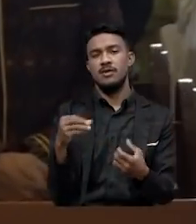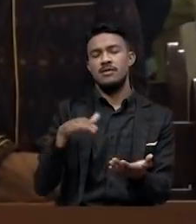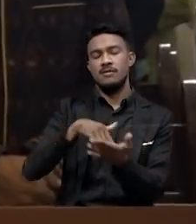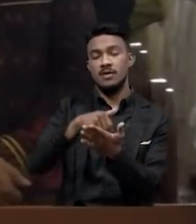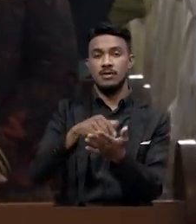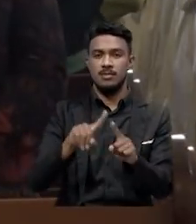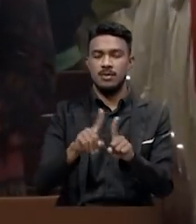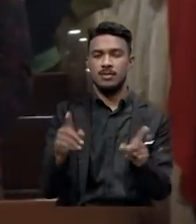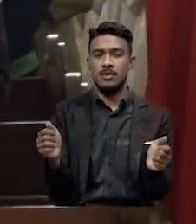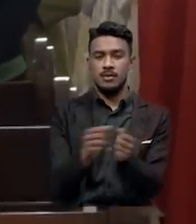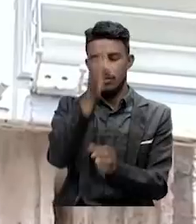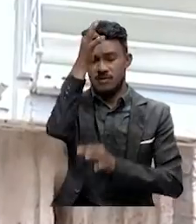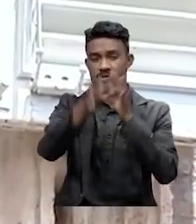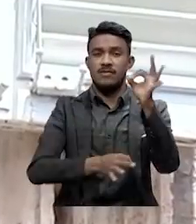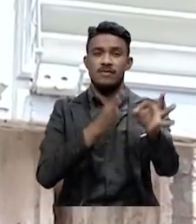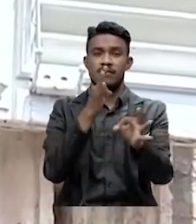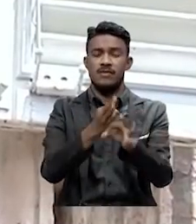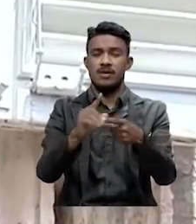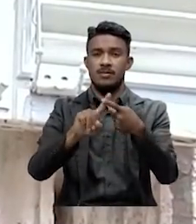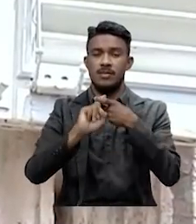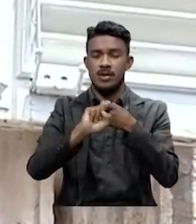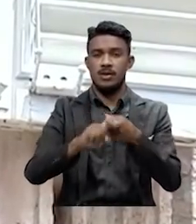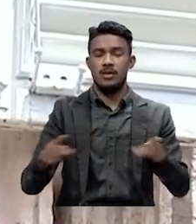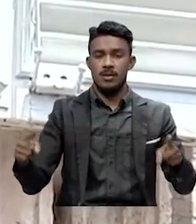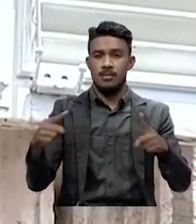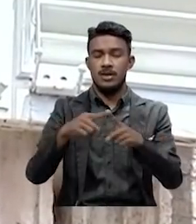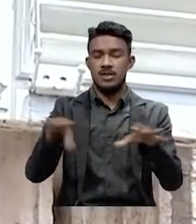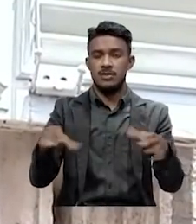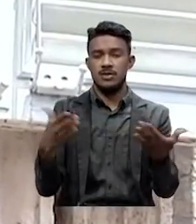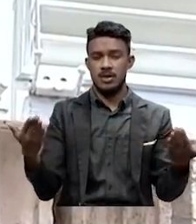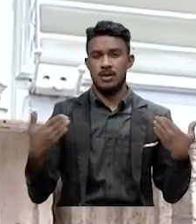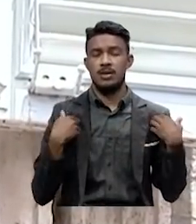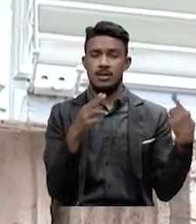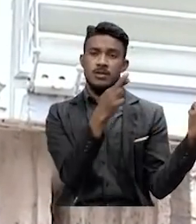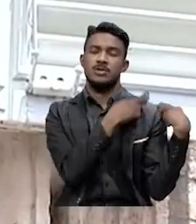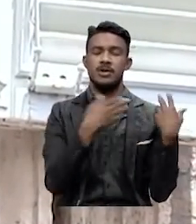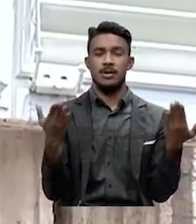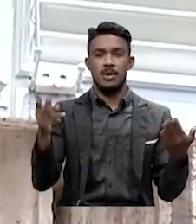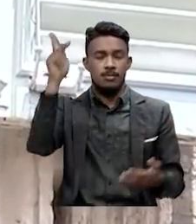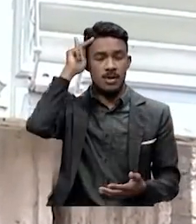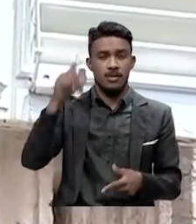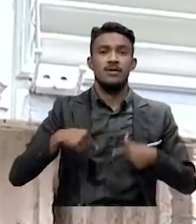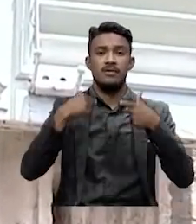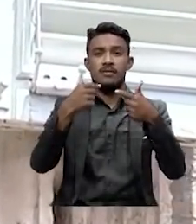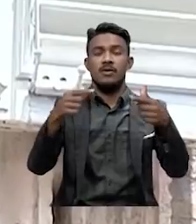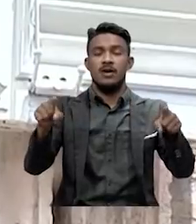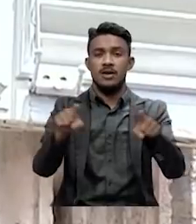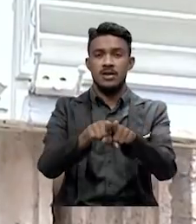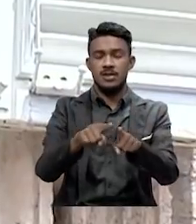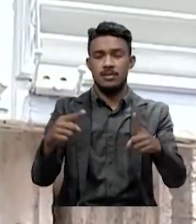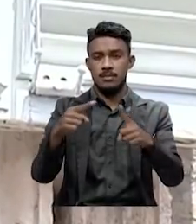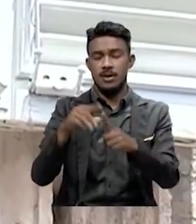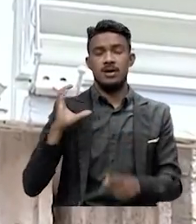mai beho firmeting baknar nebe papa fo tambala os ba pessoal mai behanesan presenti ba